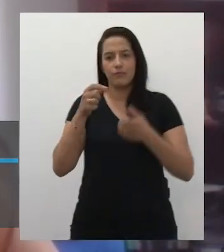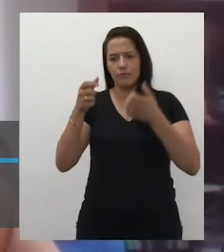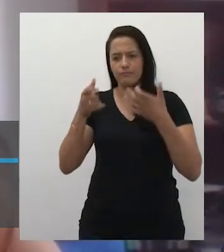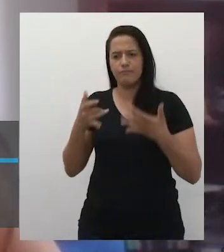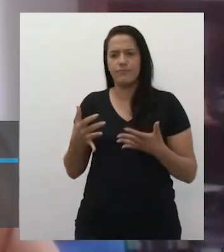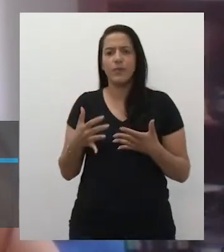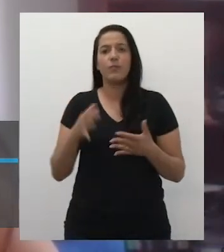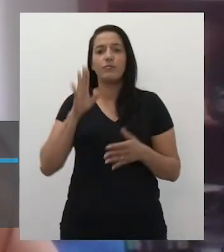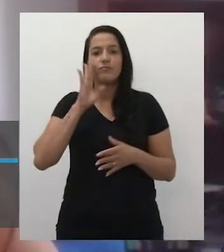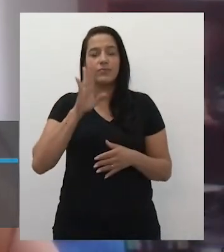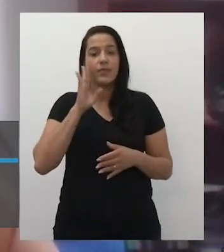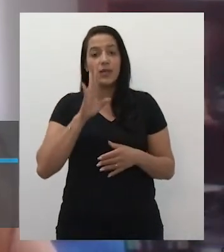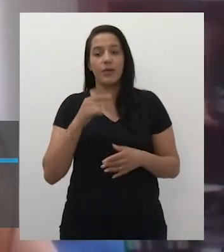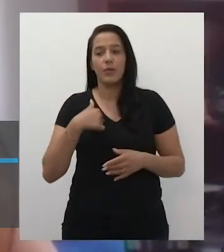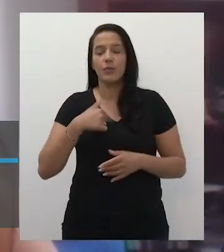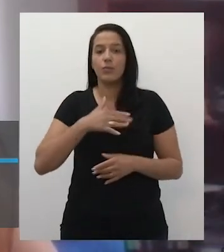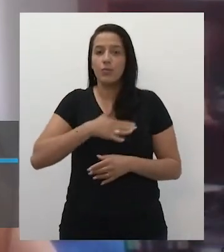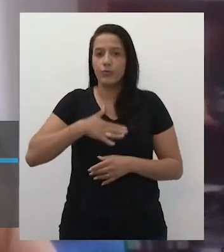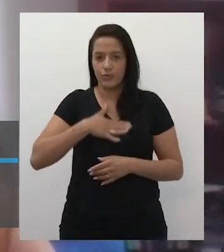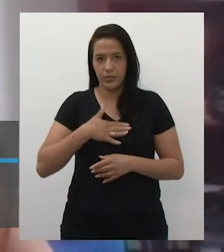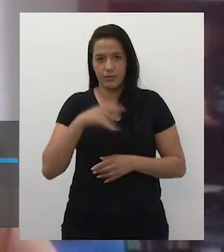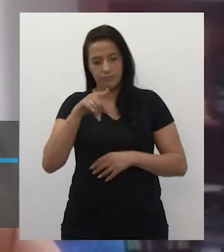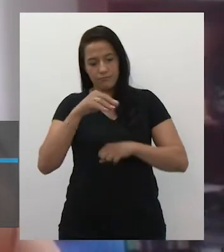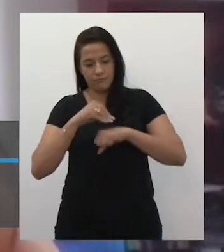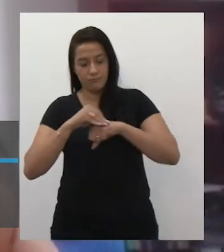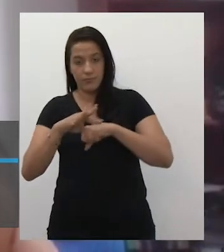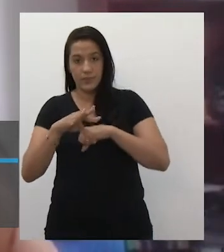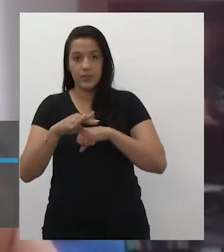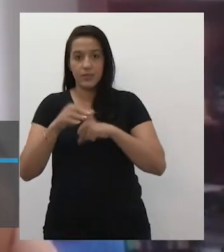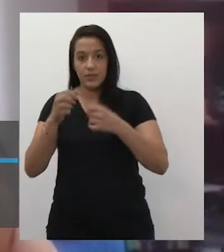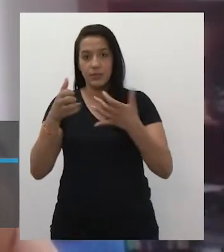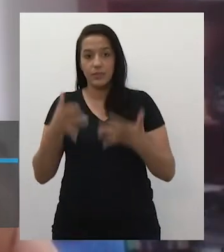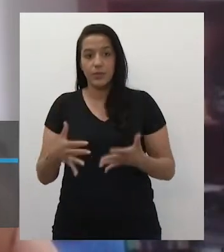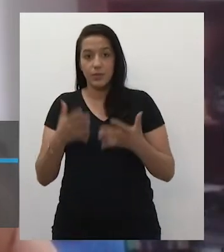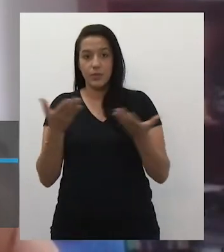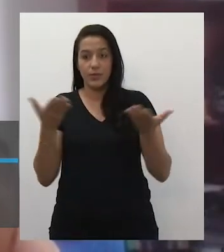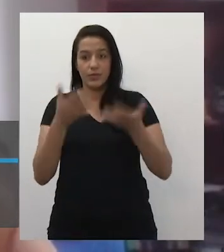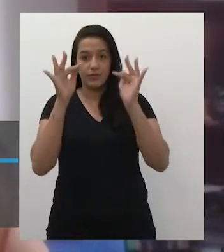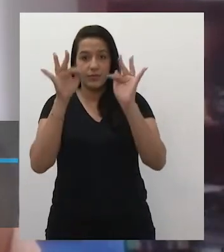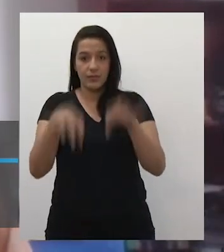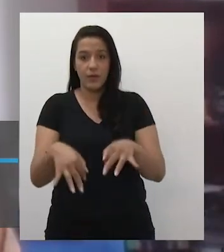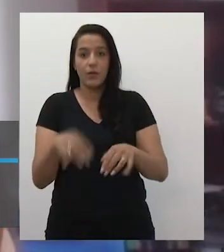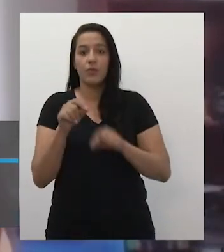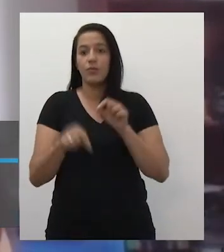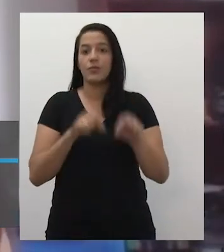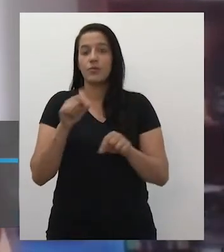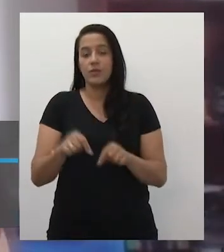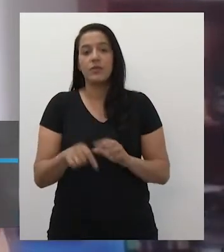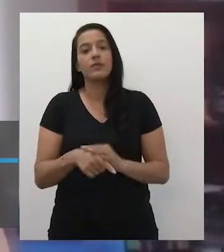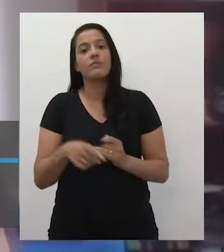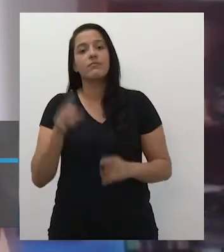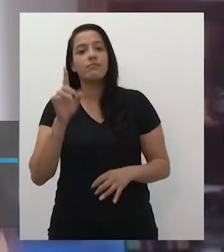a sua autogestão, né? Cada uma das competências da autogestão. É muito bacana